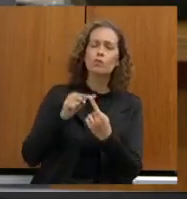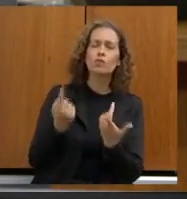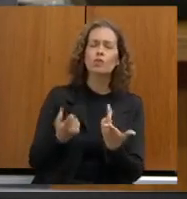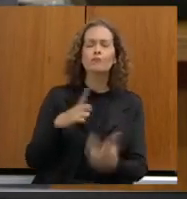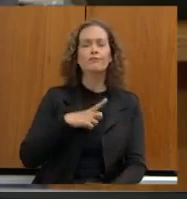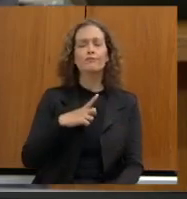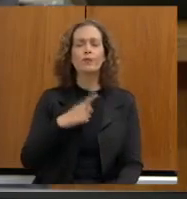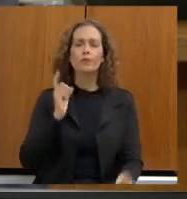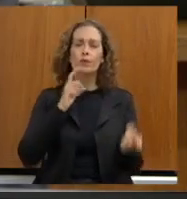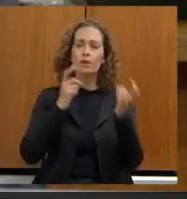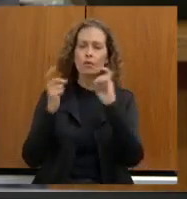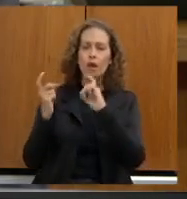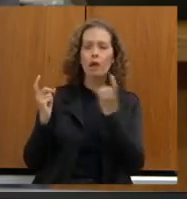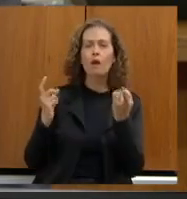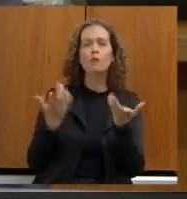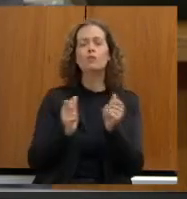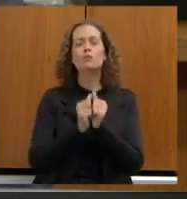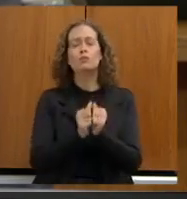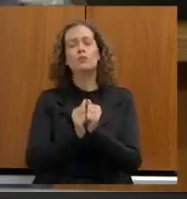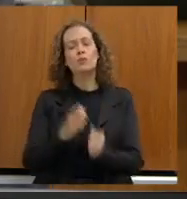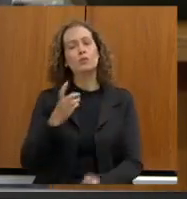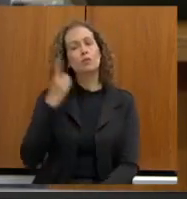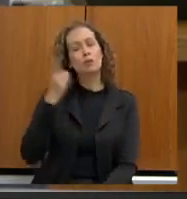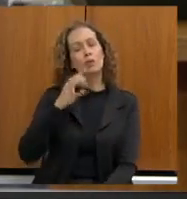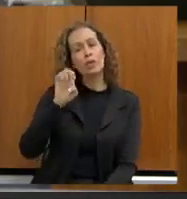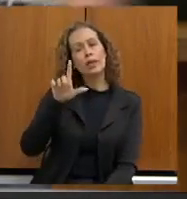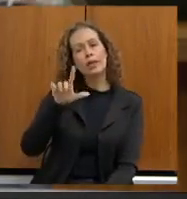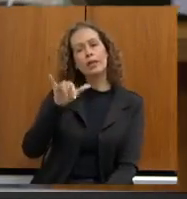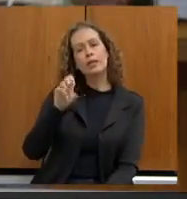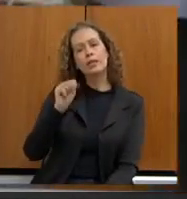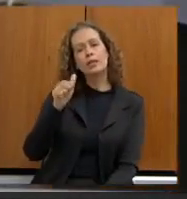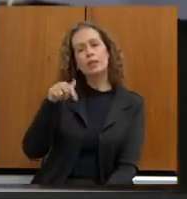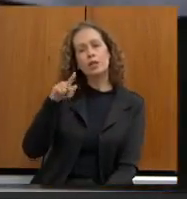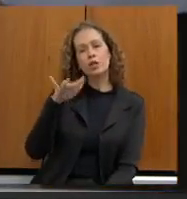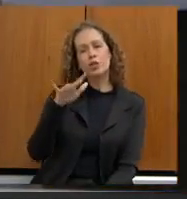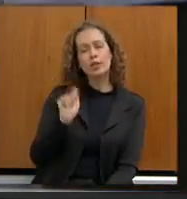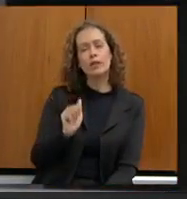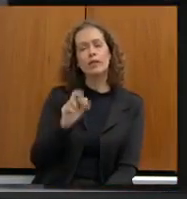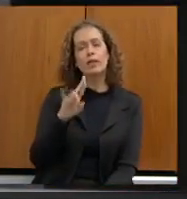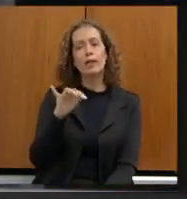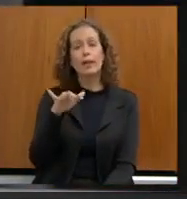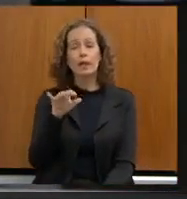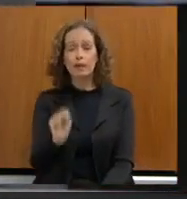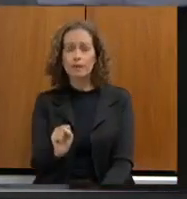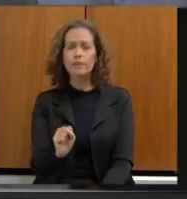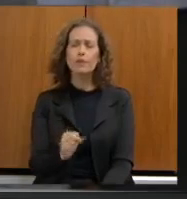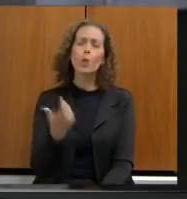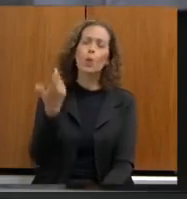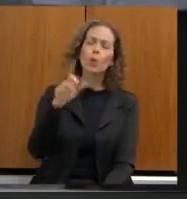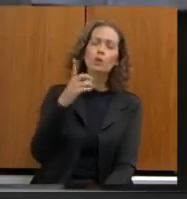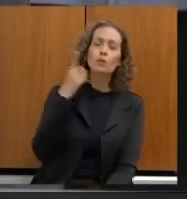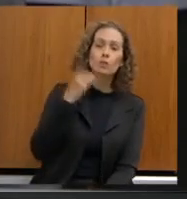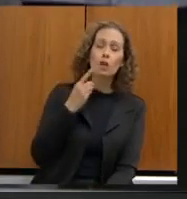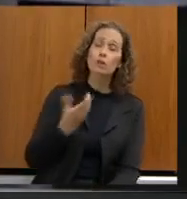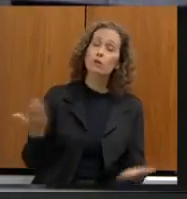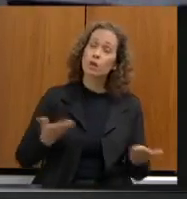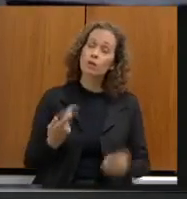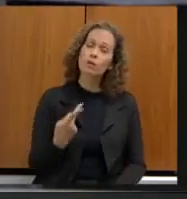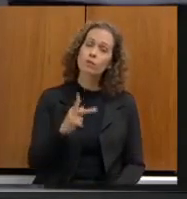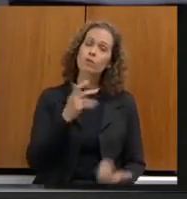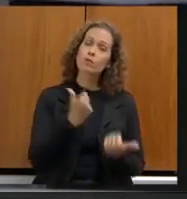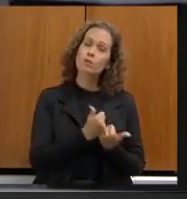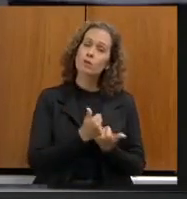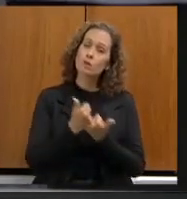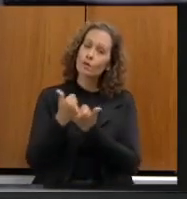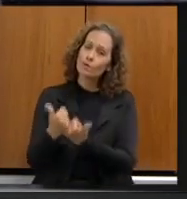minha com a deputada Rosângela Reis e e com também quando deputado federal homicídio e agora com seu apoio também